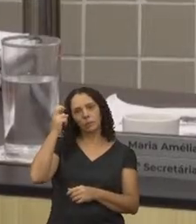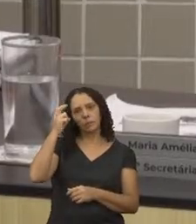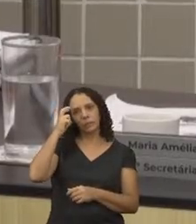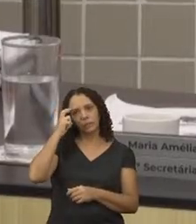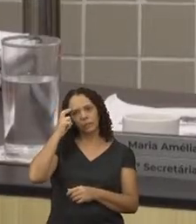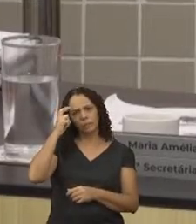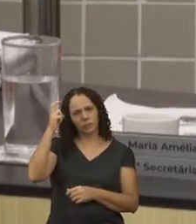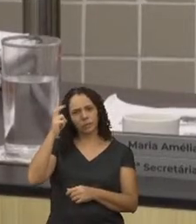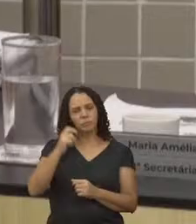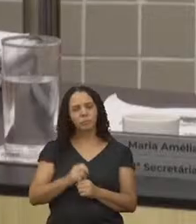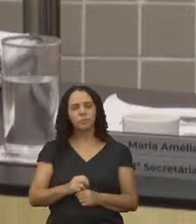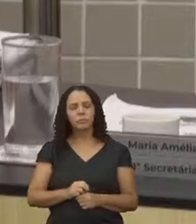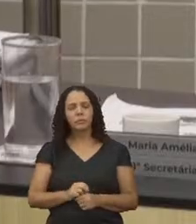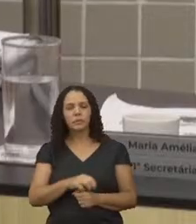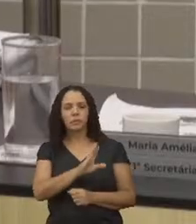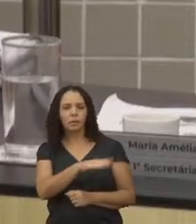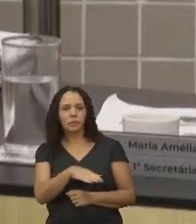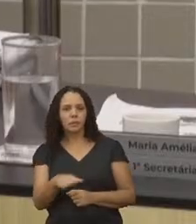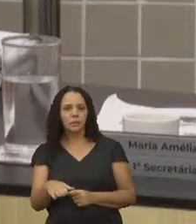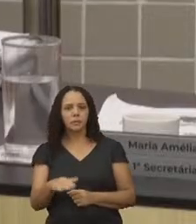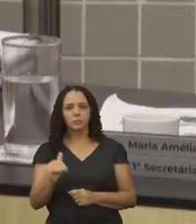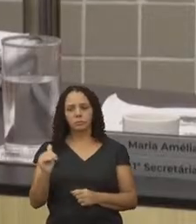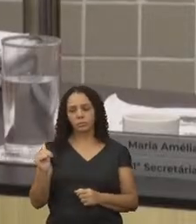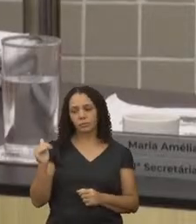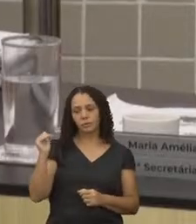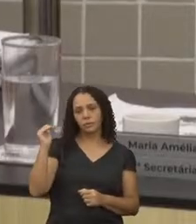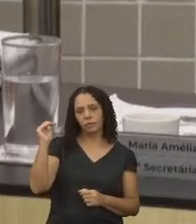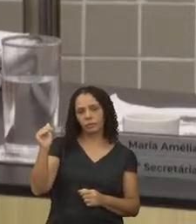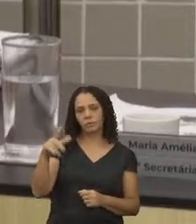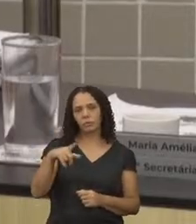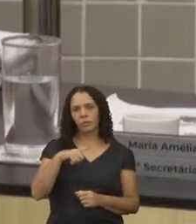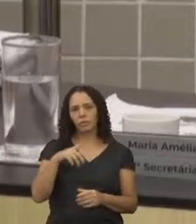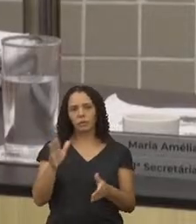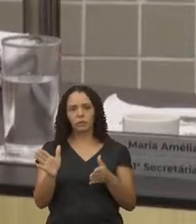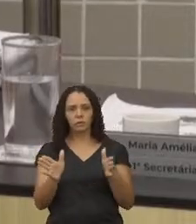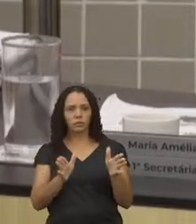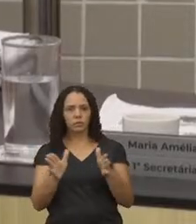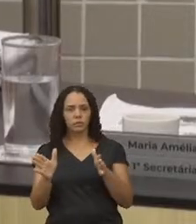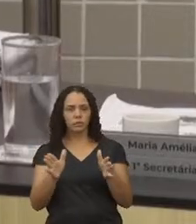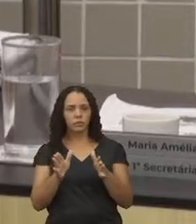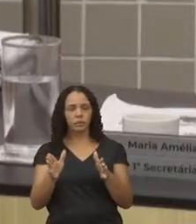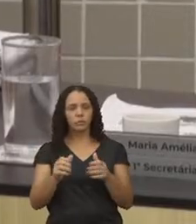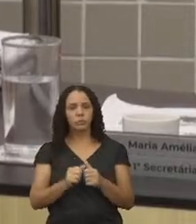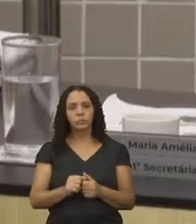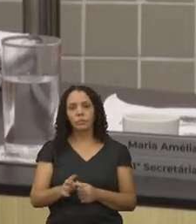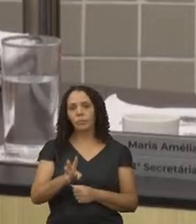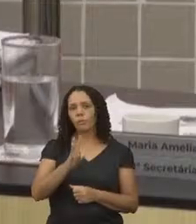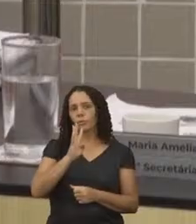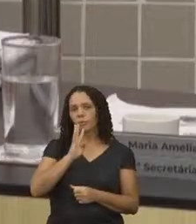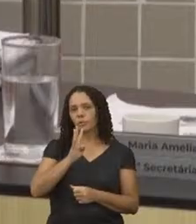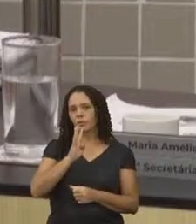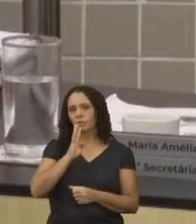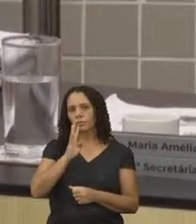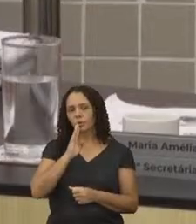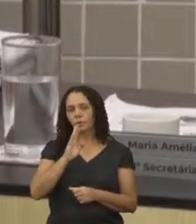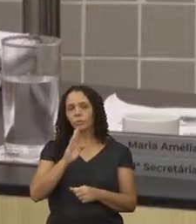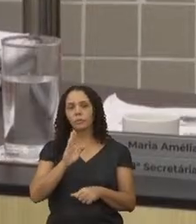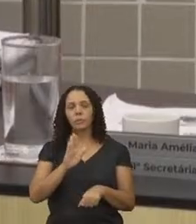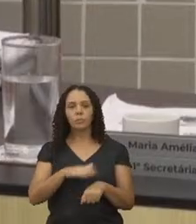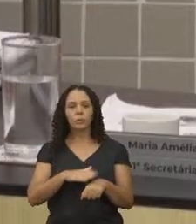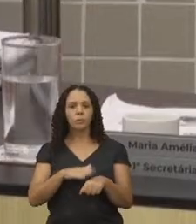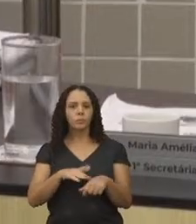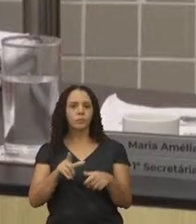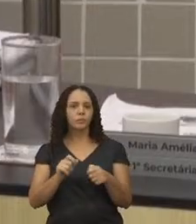dela que crianças e adultos têm acesso ao conhecimento, à autonomia e